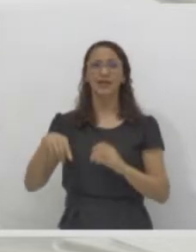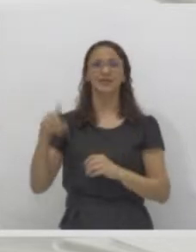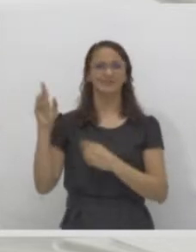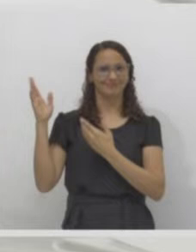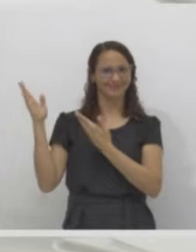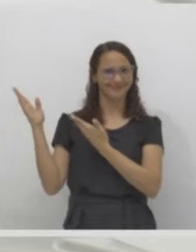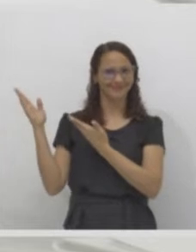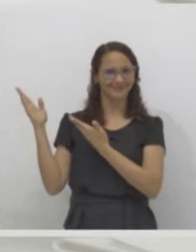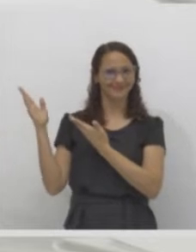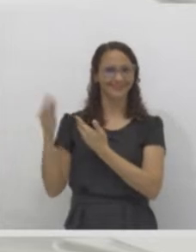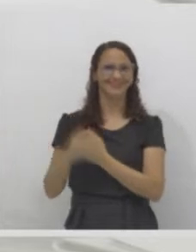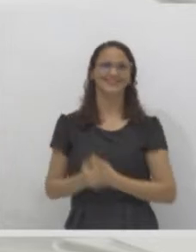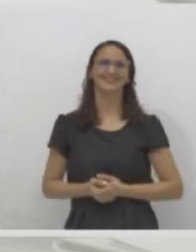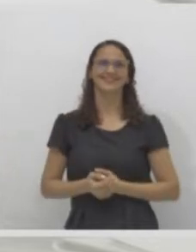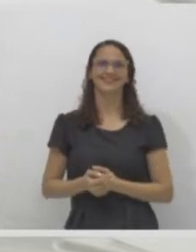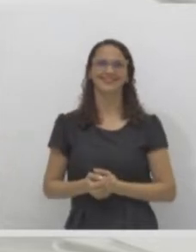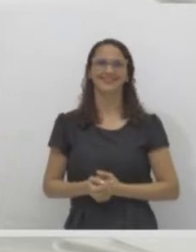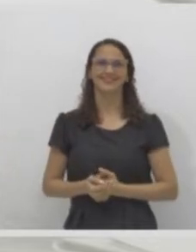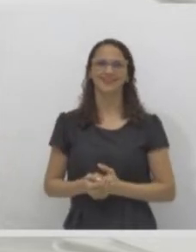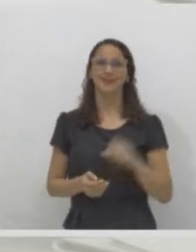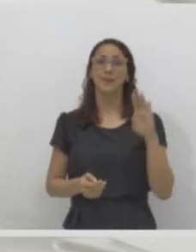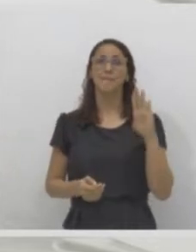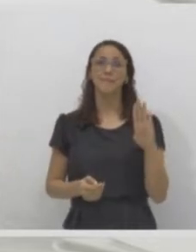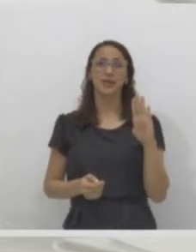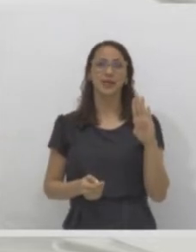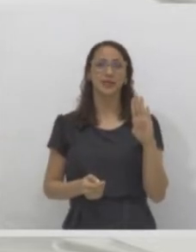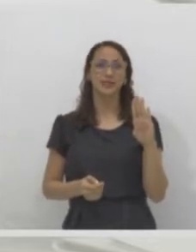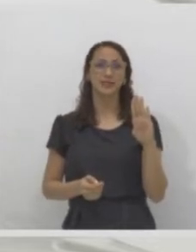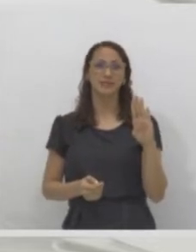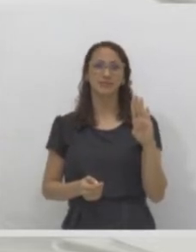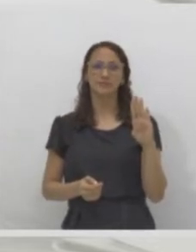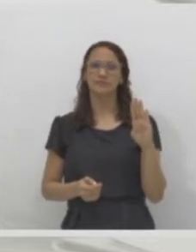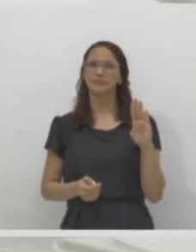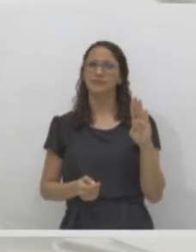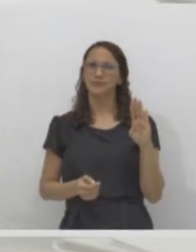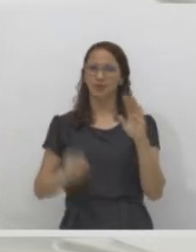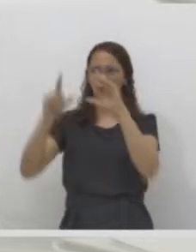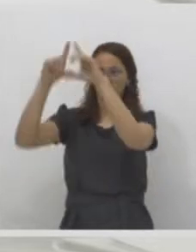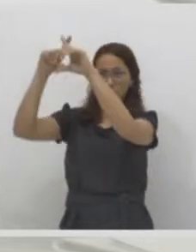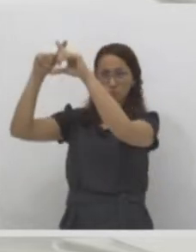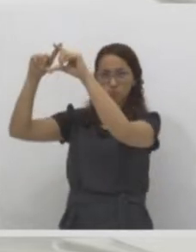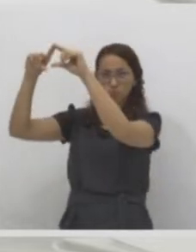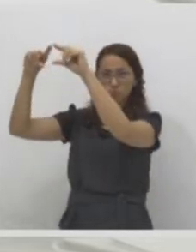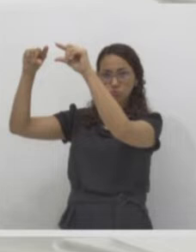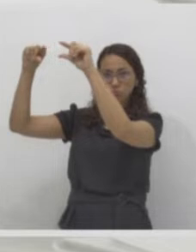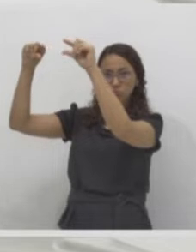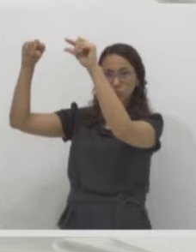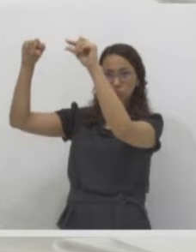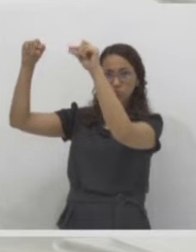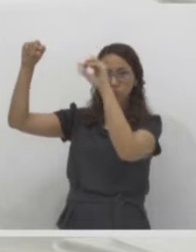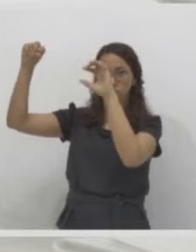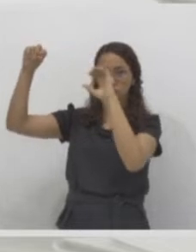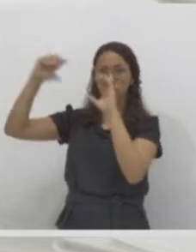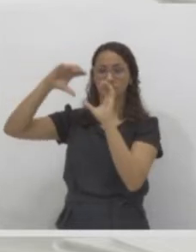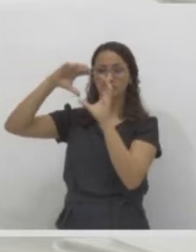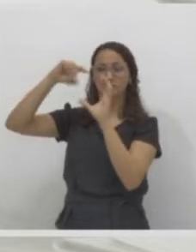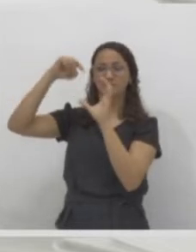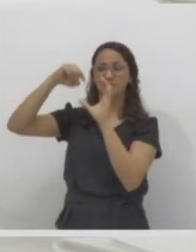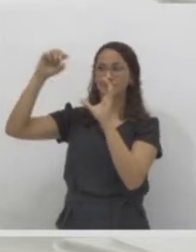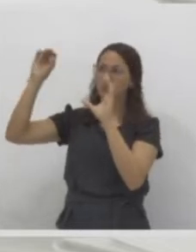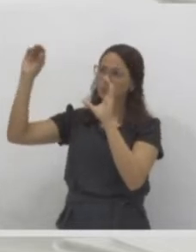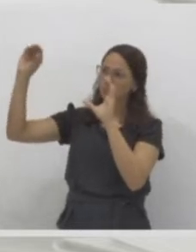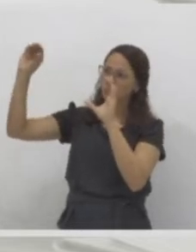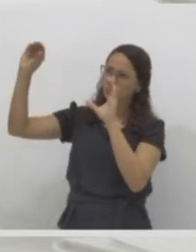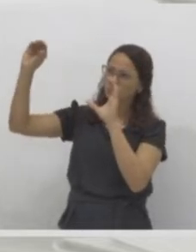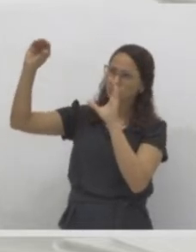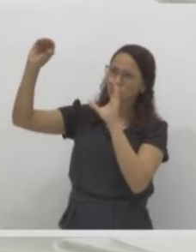natural. Muito bem. Na letra B. Conforme a Lua se desloca em sua órbita ao redor da... Ela